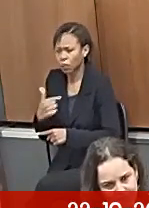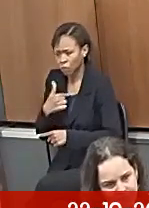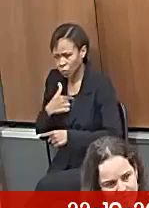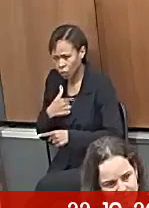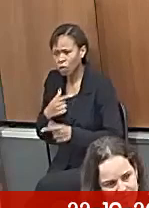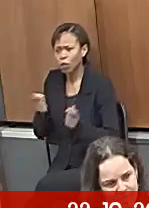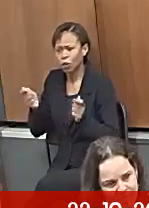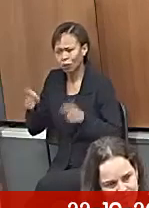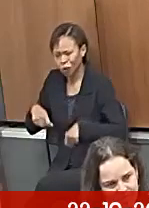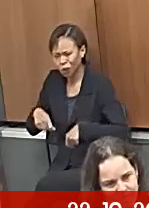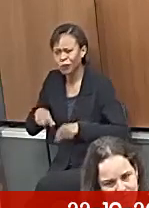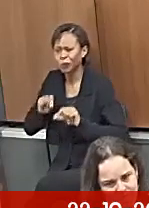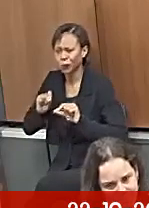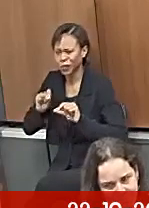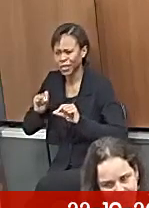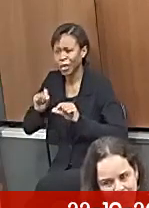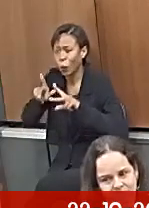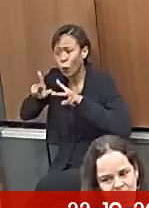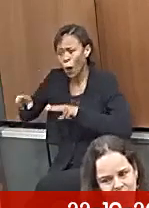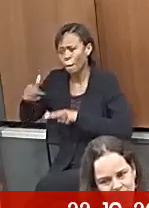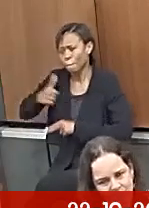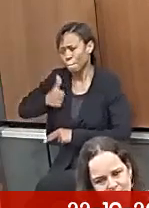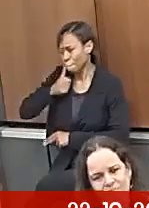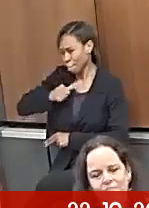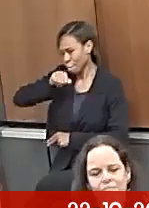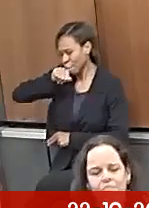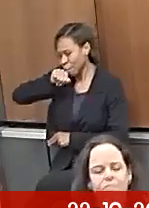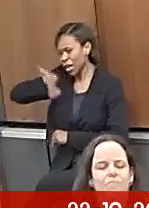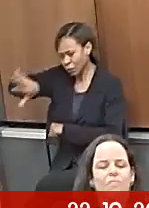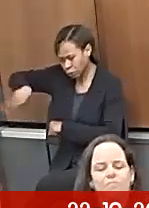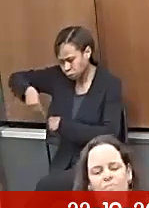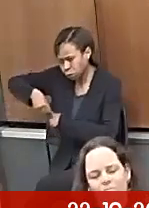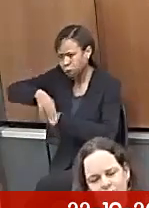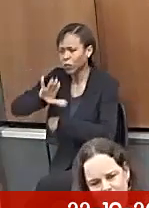reproduzindo o discurso da minha mãe. Muito obrigado.